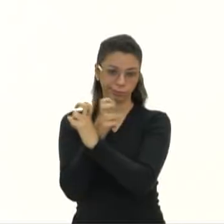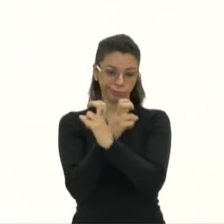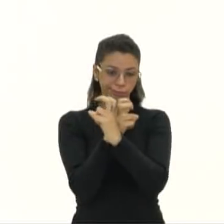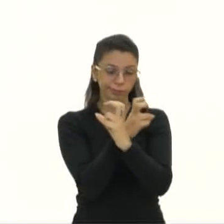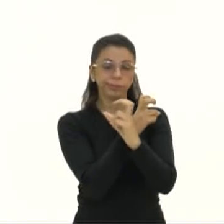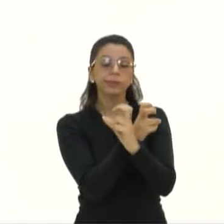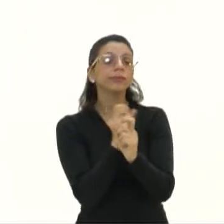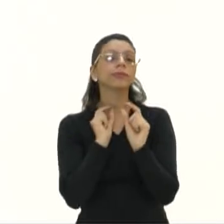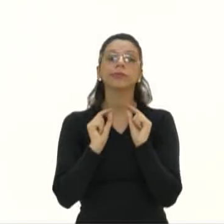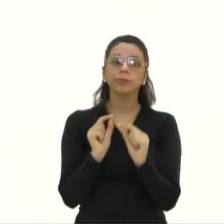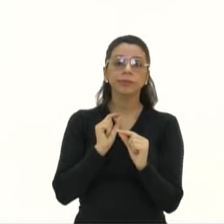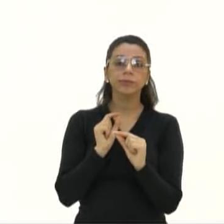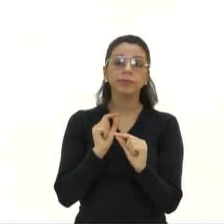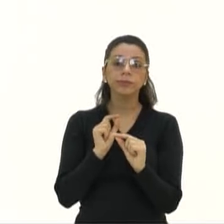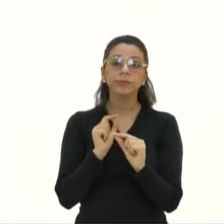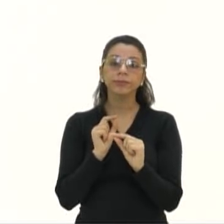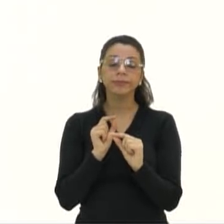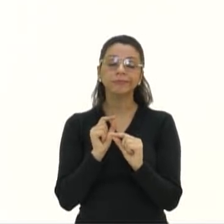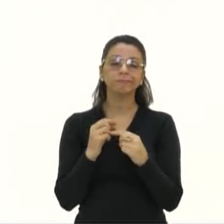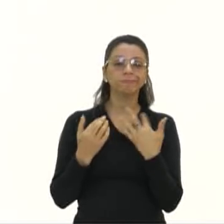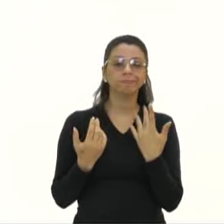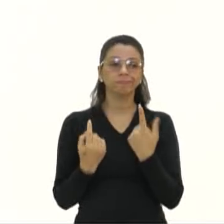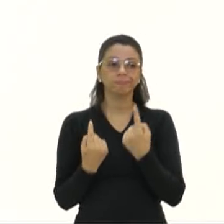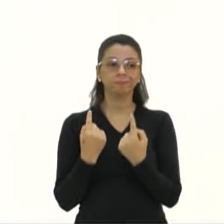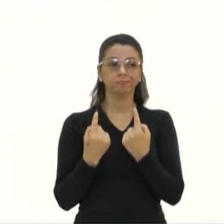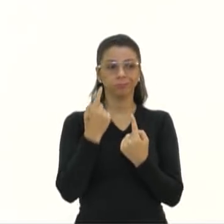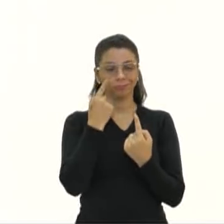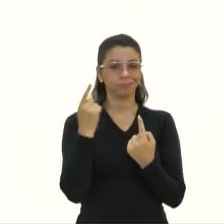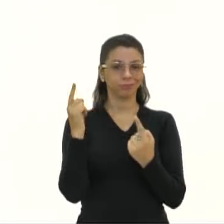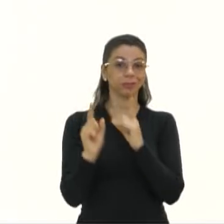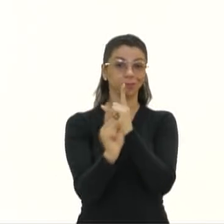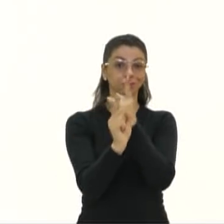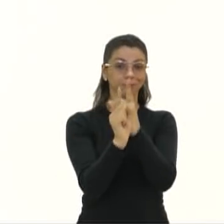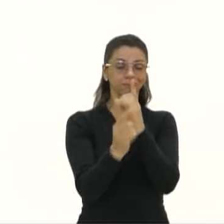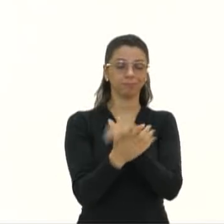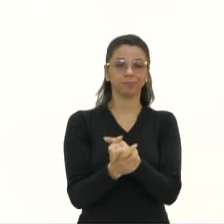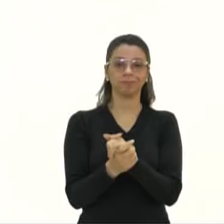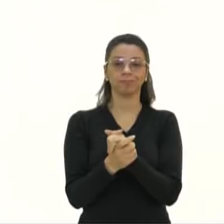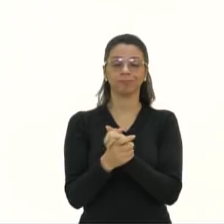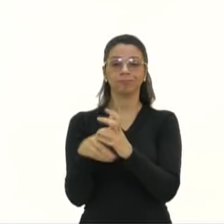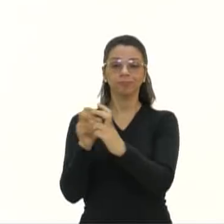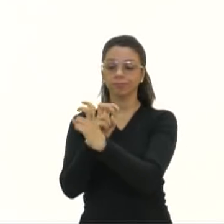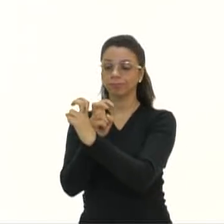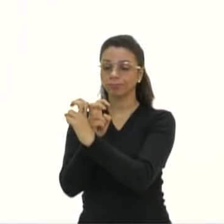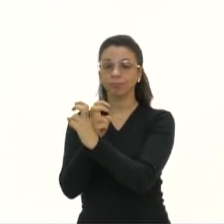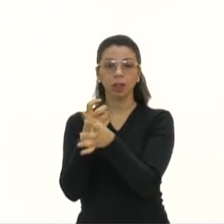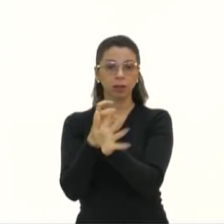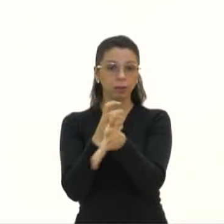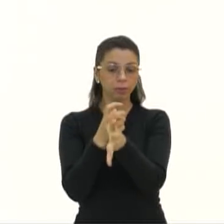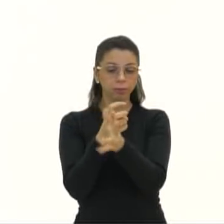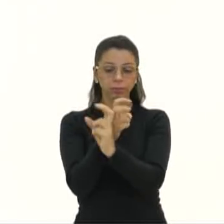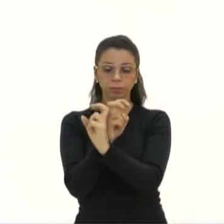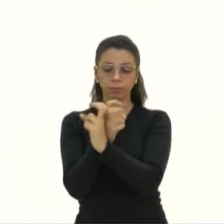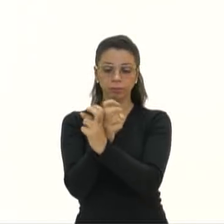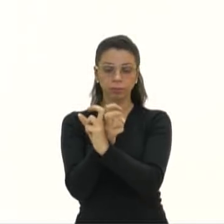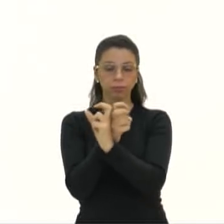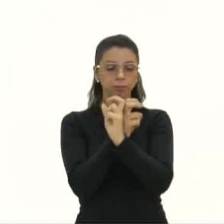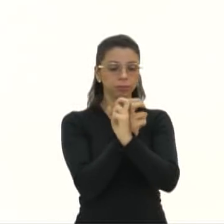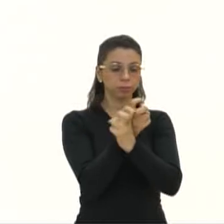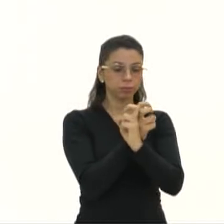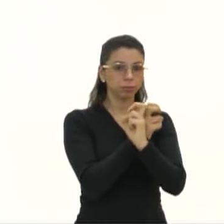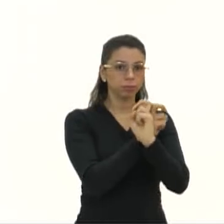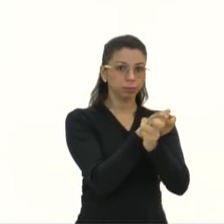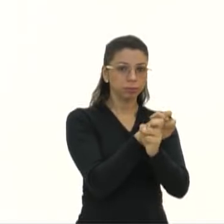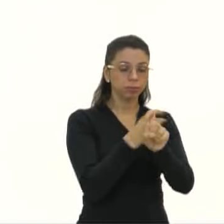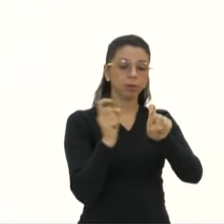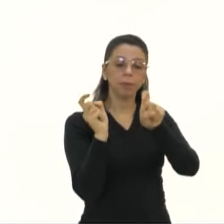Aonde que estão os ossinhos? Fabiano, não estou achando. Achei. Transmissão das vibrações pelos ossículos.